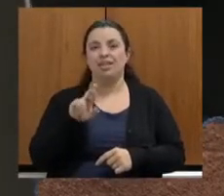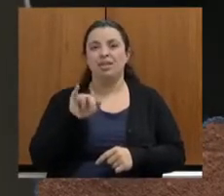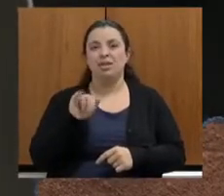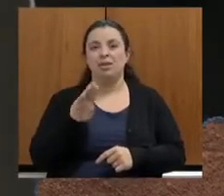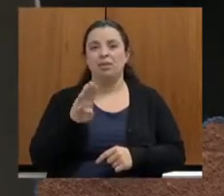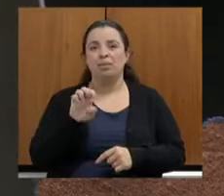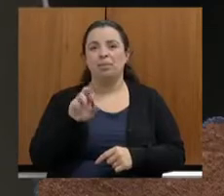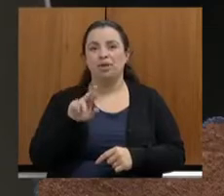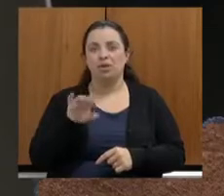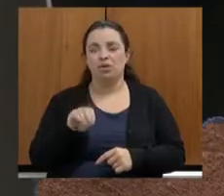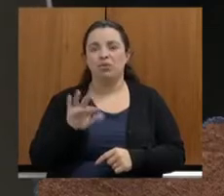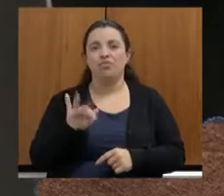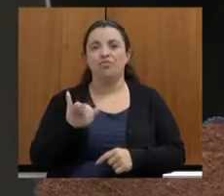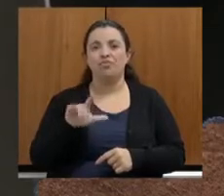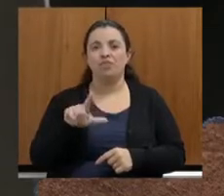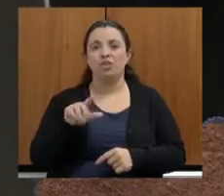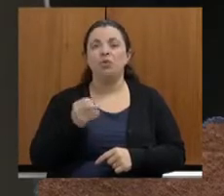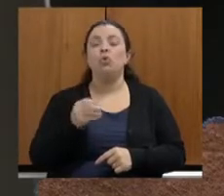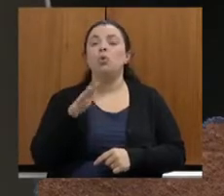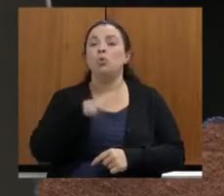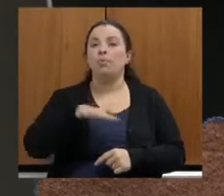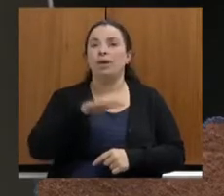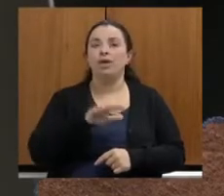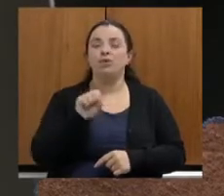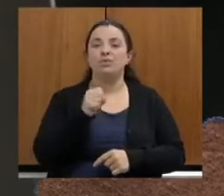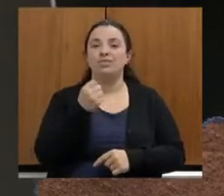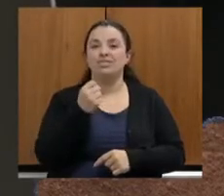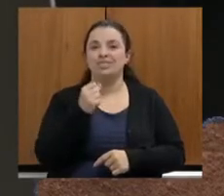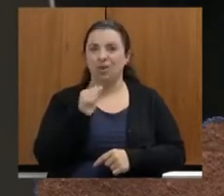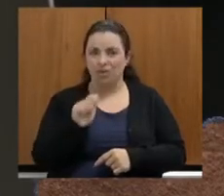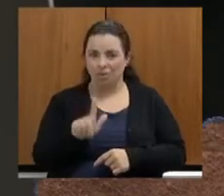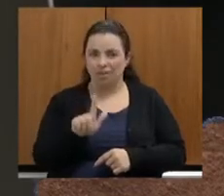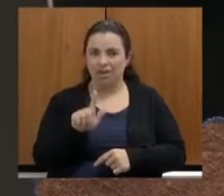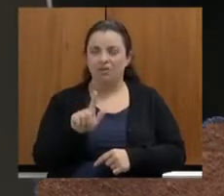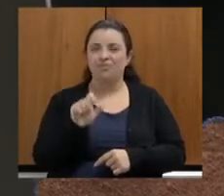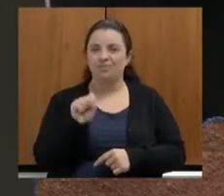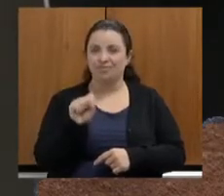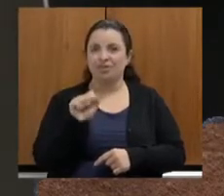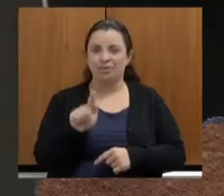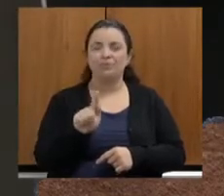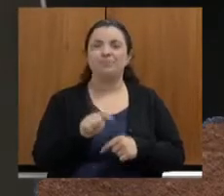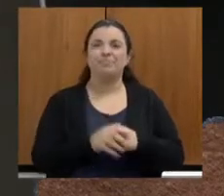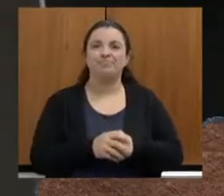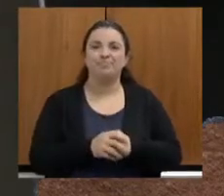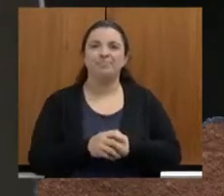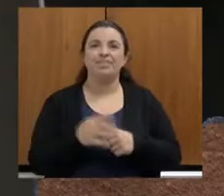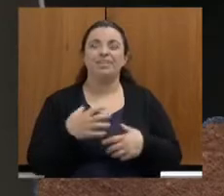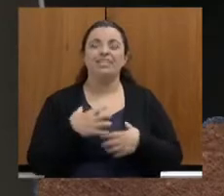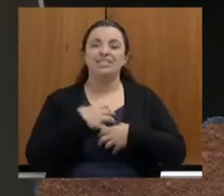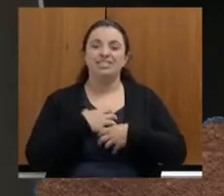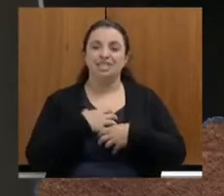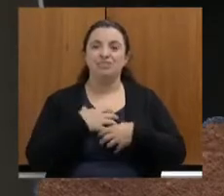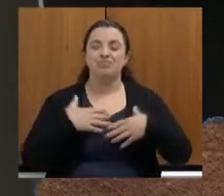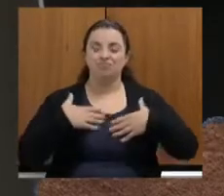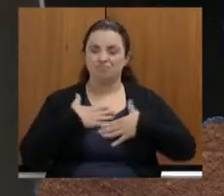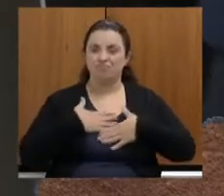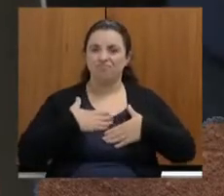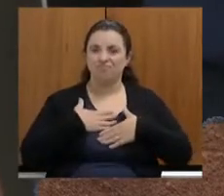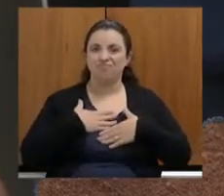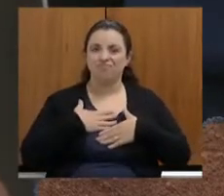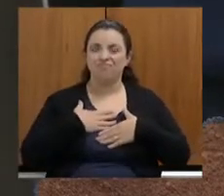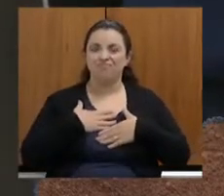escola está localizada no São Gabriel e sente-se muito honrada em